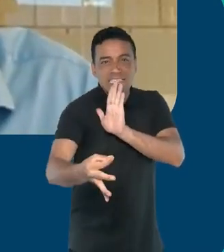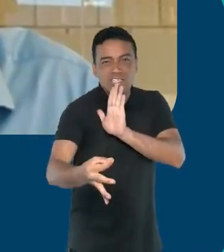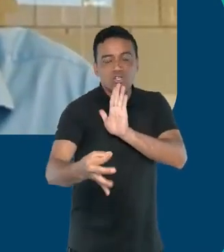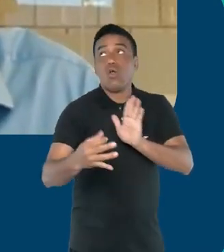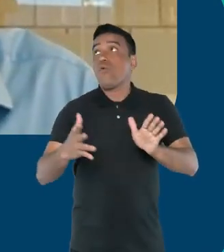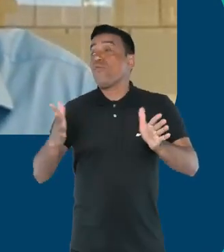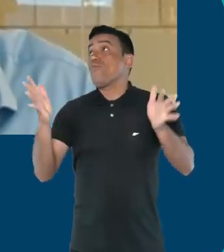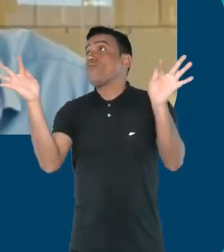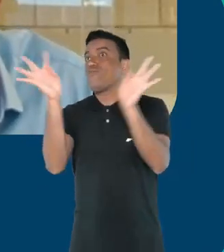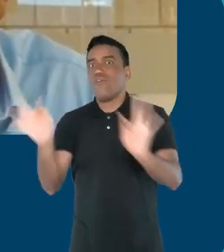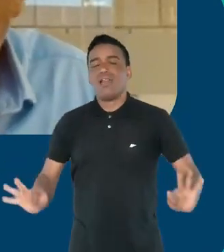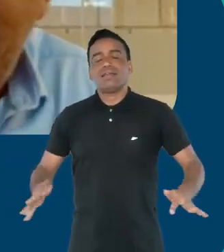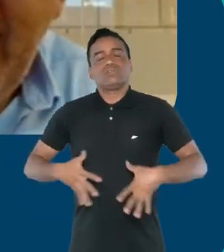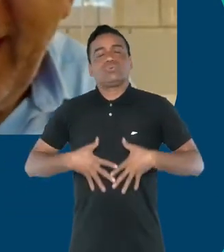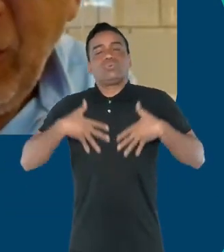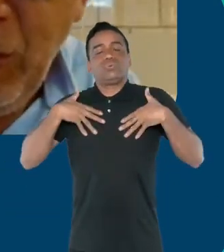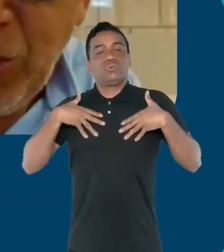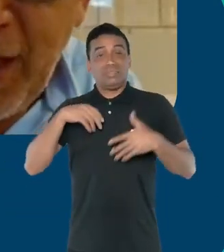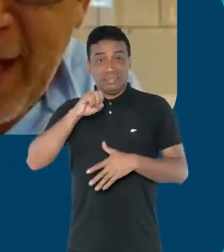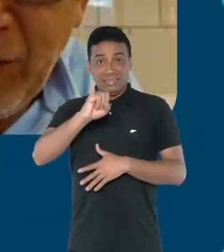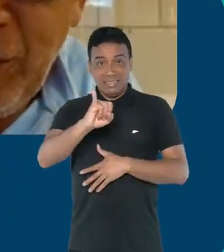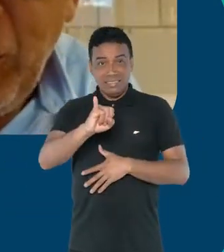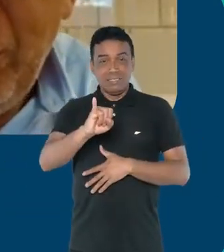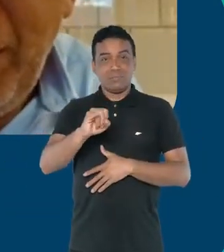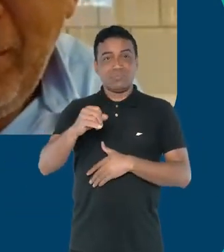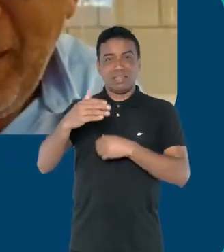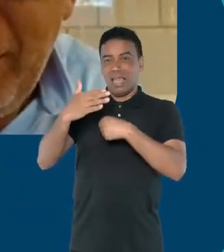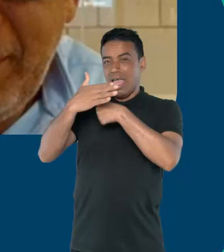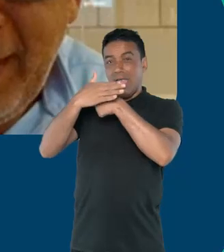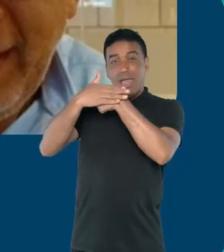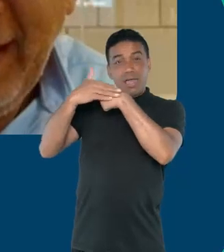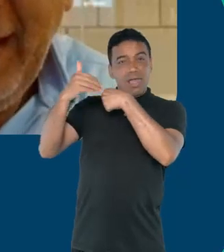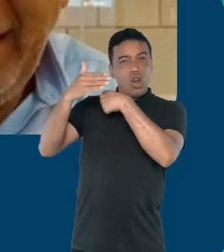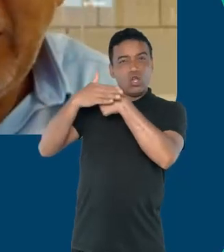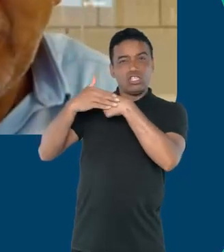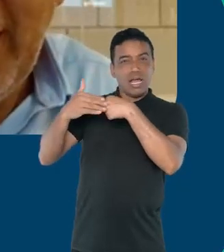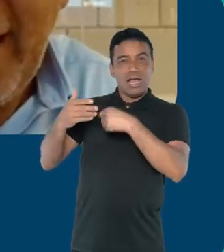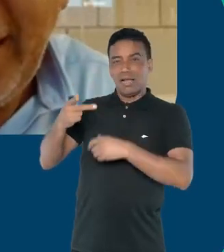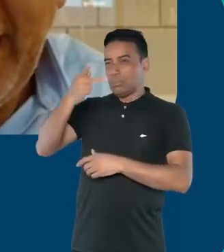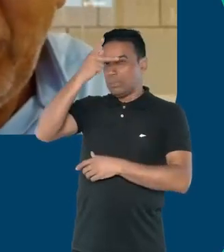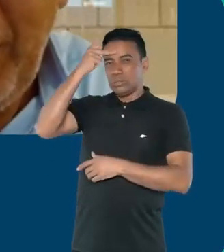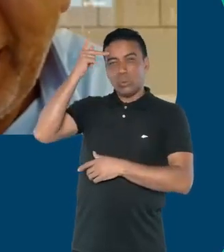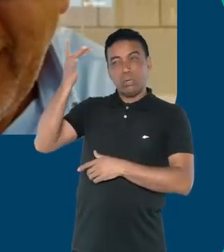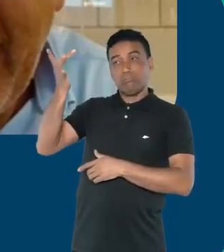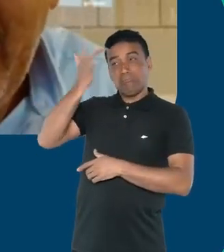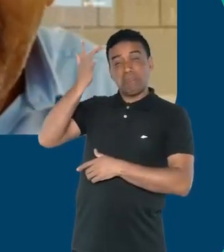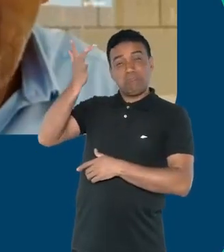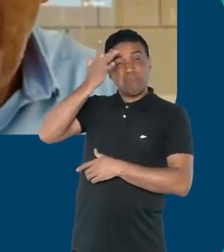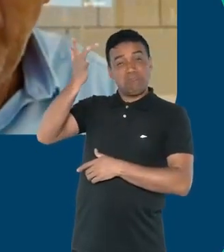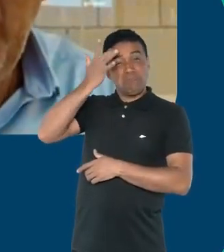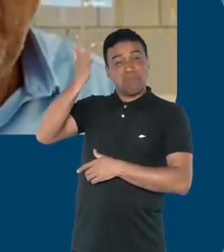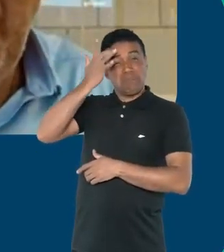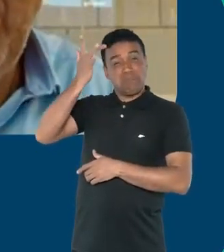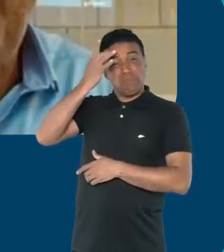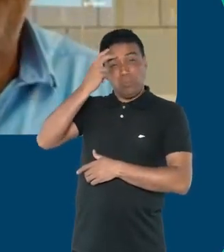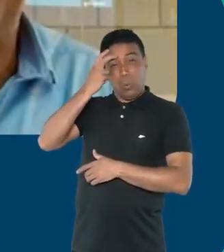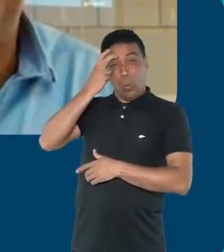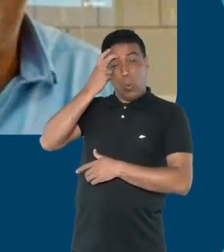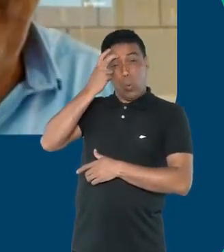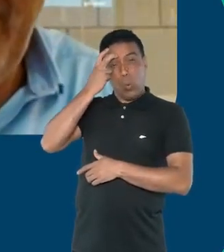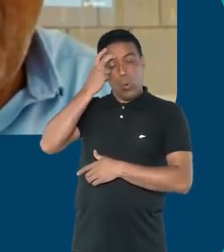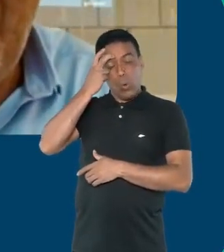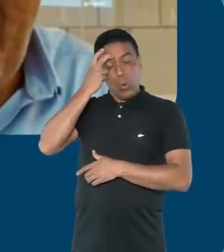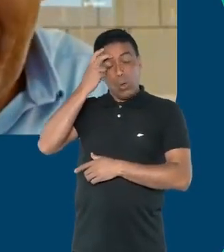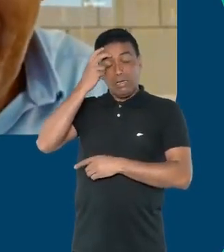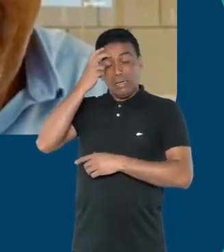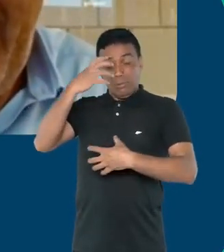feliz e satisfeito. Porém, se ele é elogiado pelo bam da sociedade humeana, o meu sentimento de